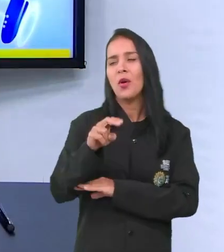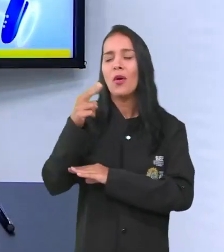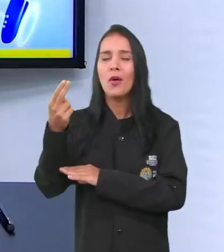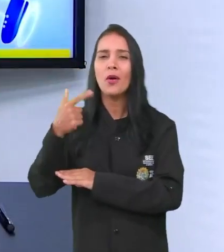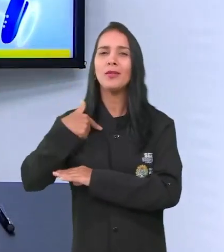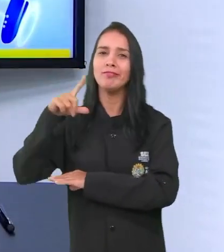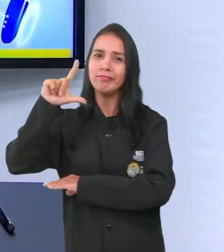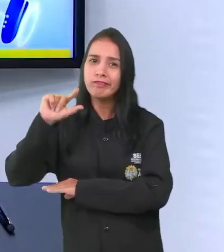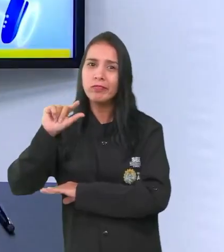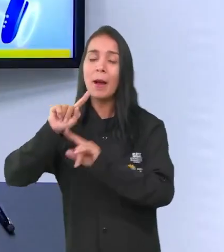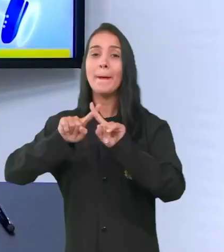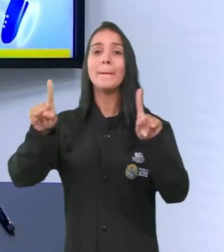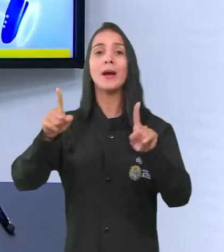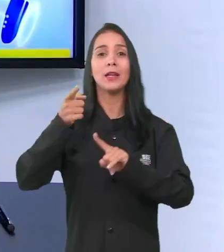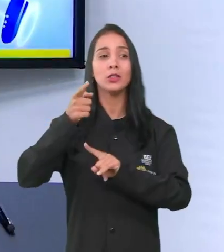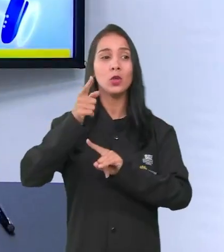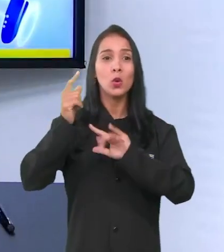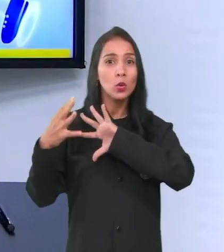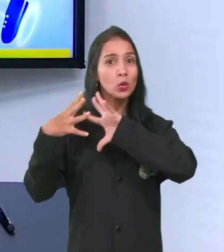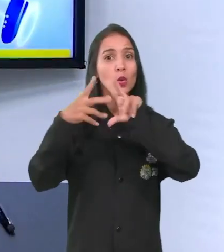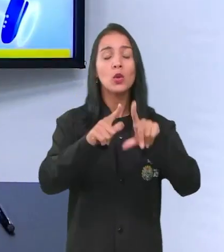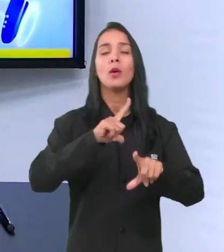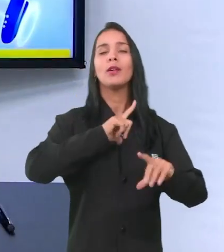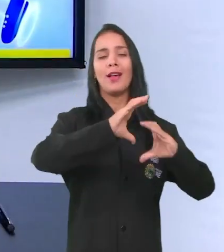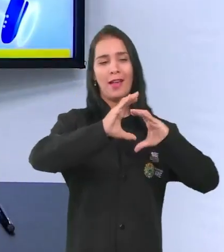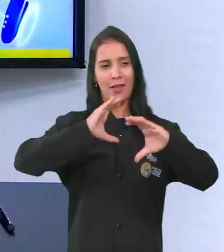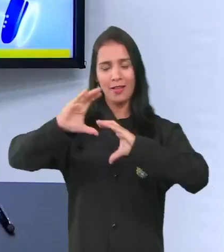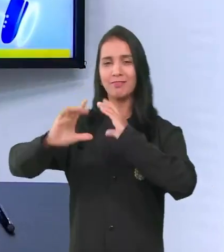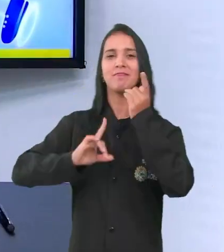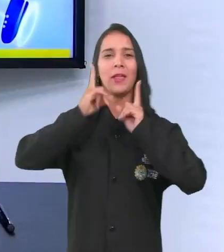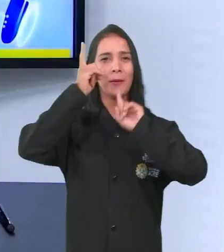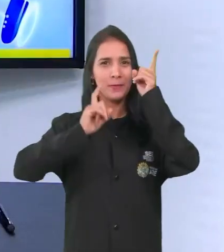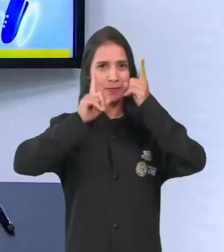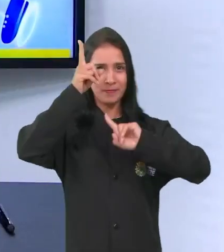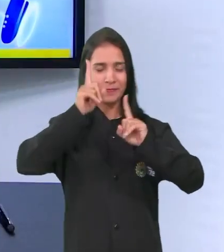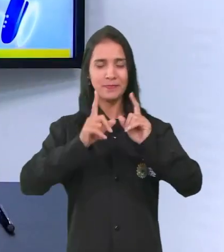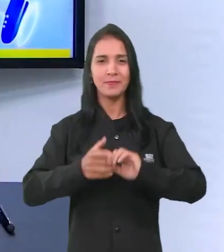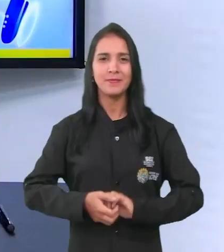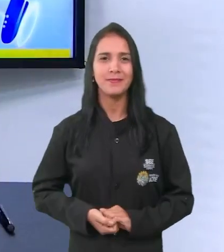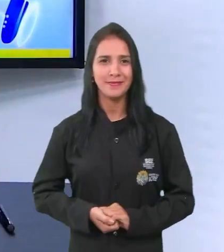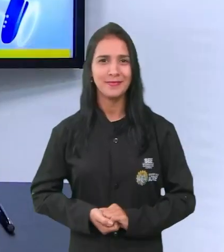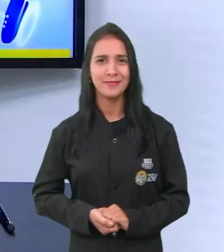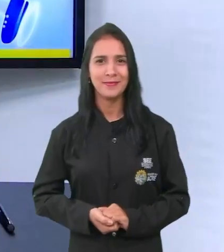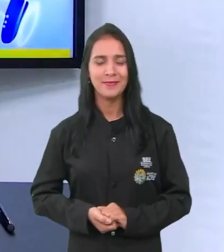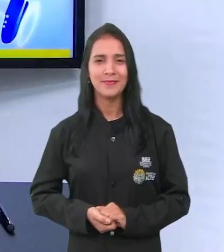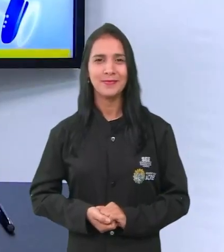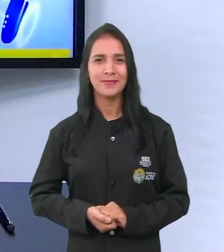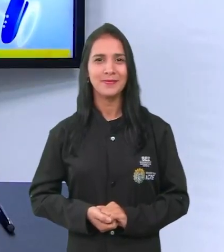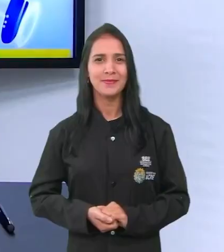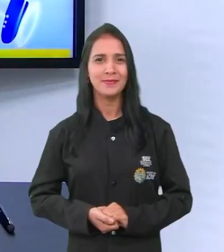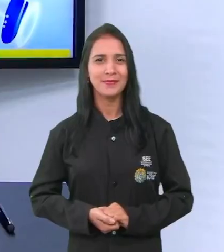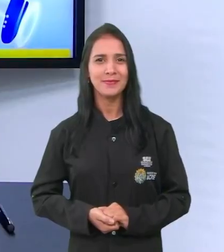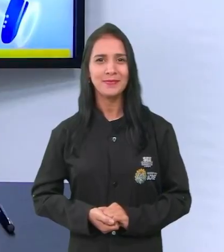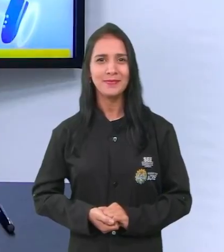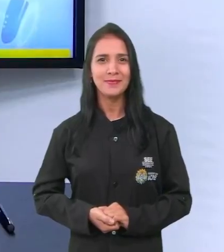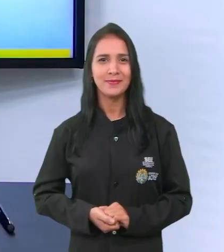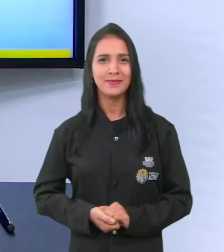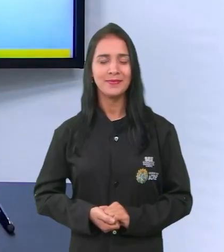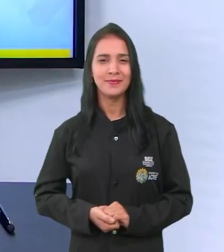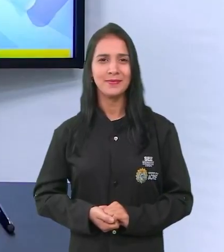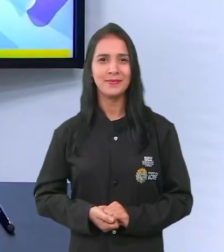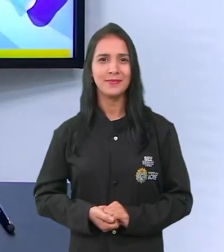outras menos, mas todo mundo se comunica através dos gestos, ok? Vamos lá.